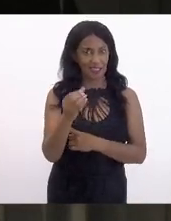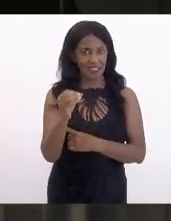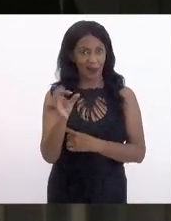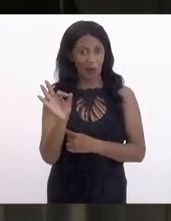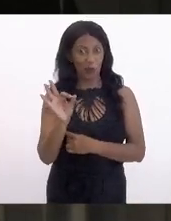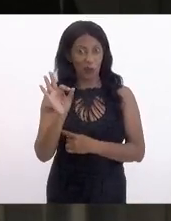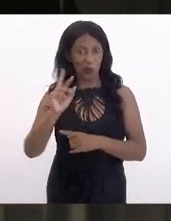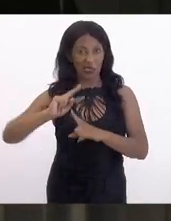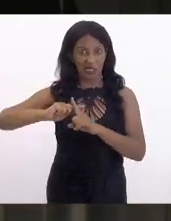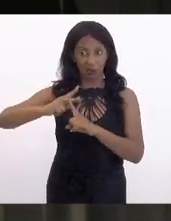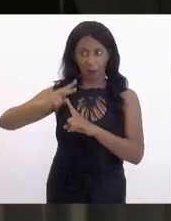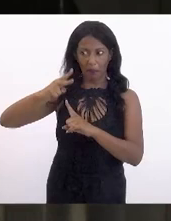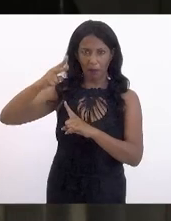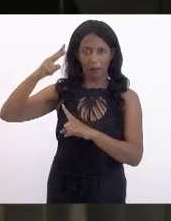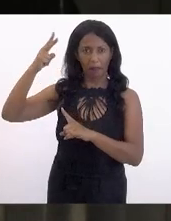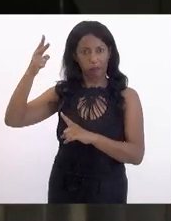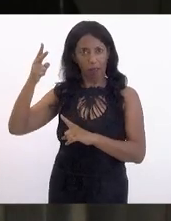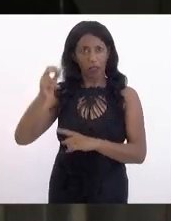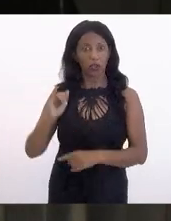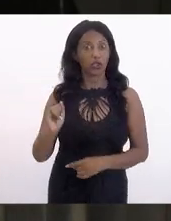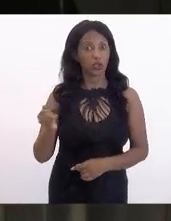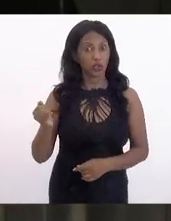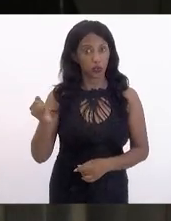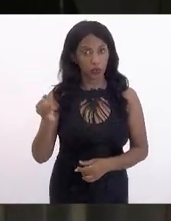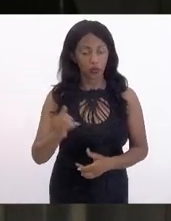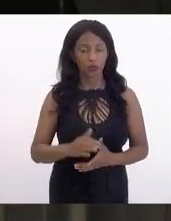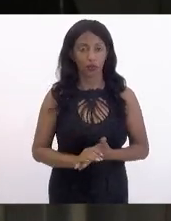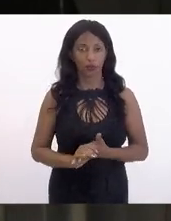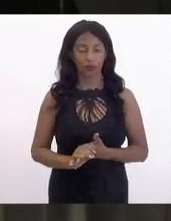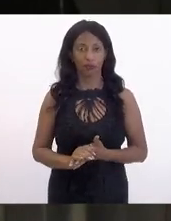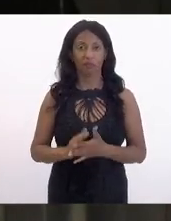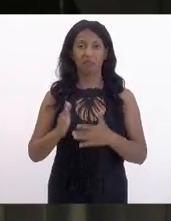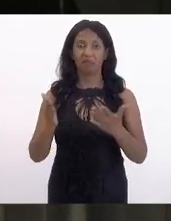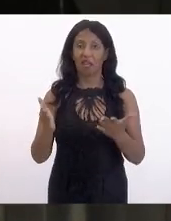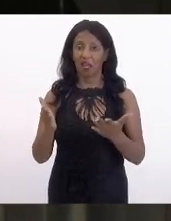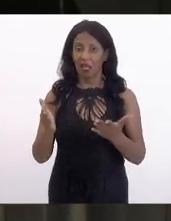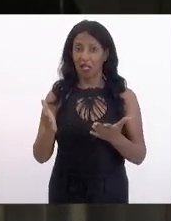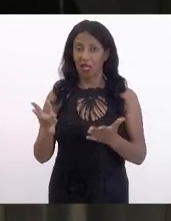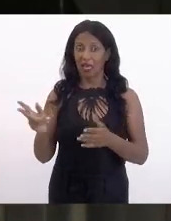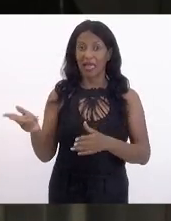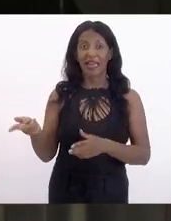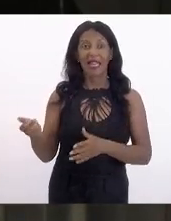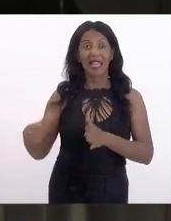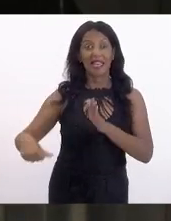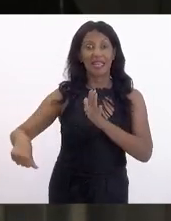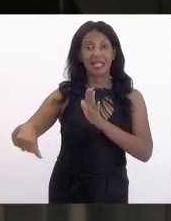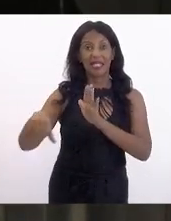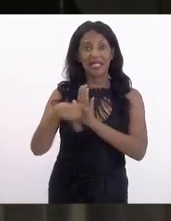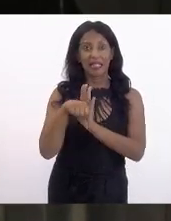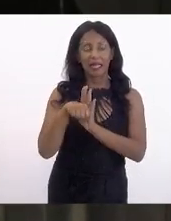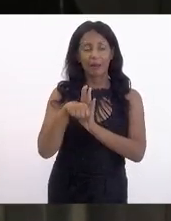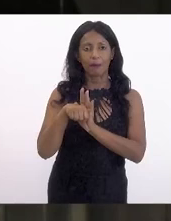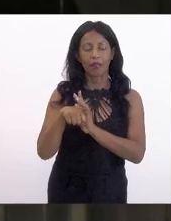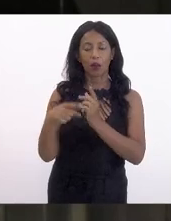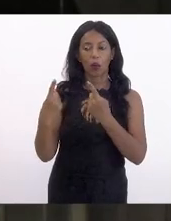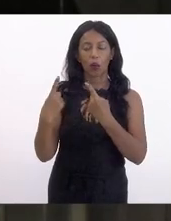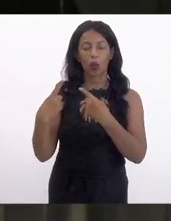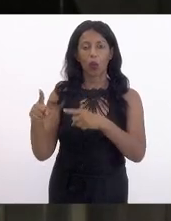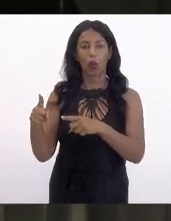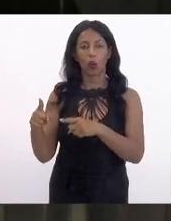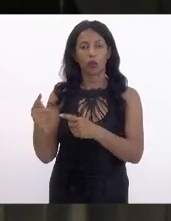sessenta por cento de juros estaria cometendo o crime contra a economia